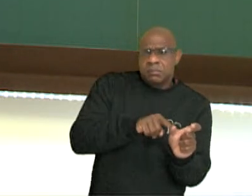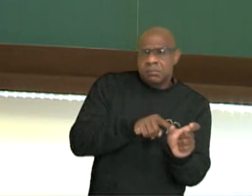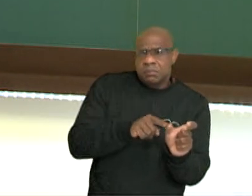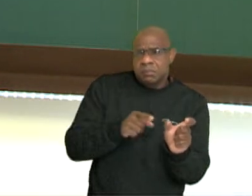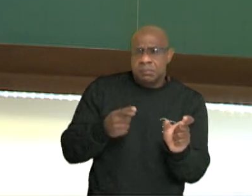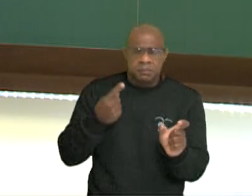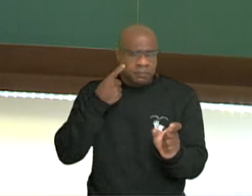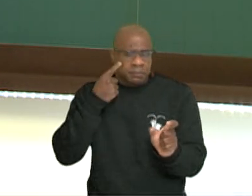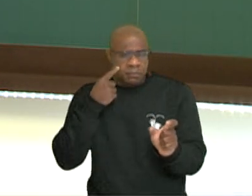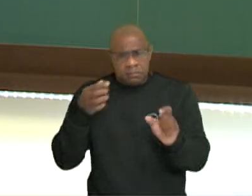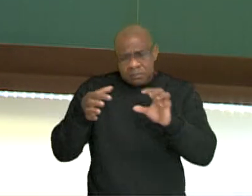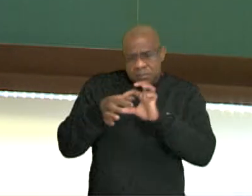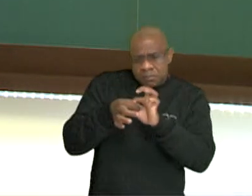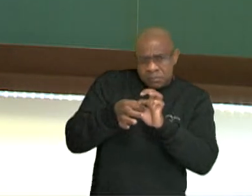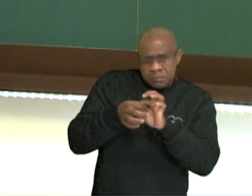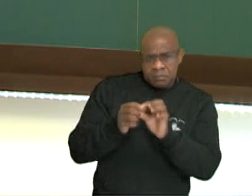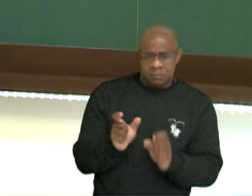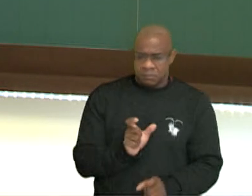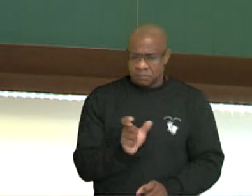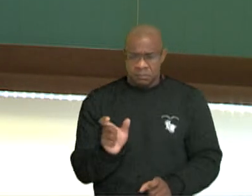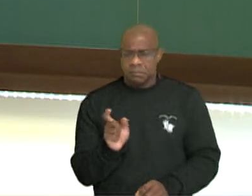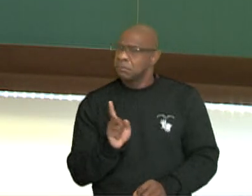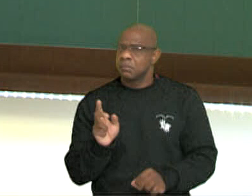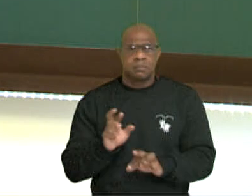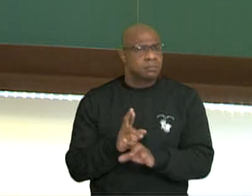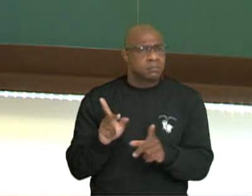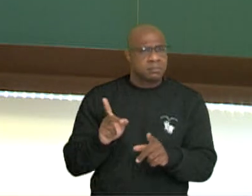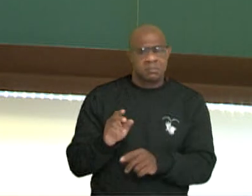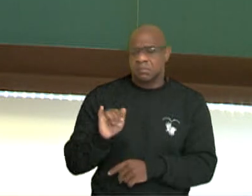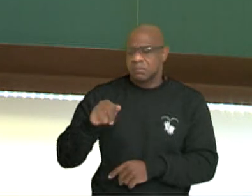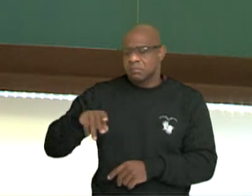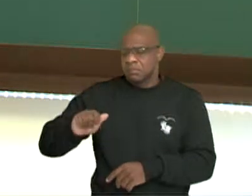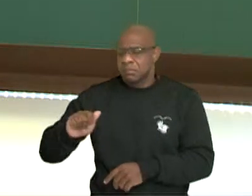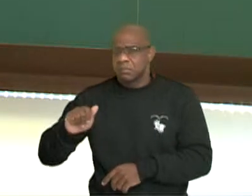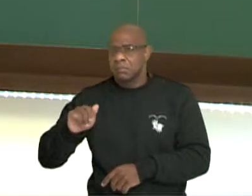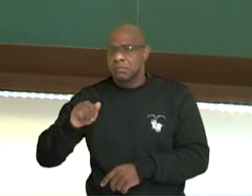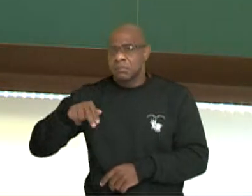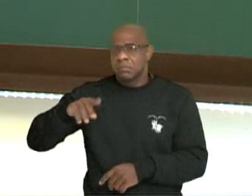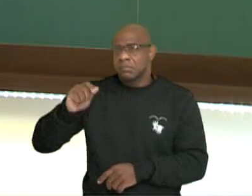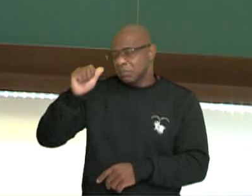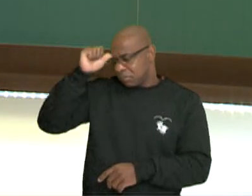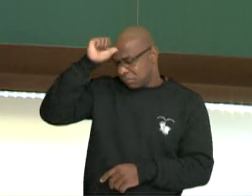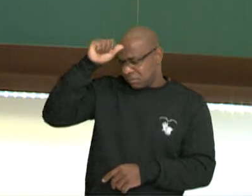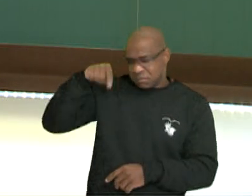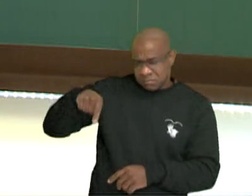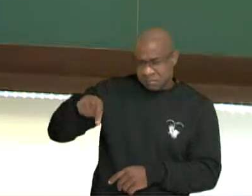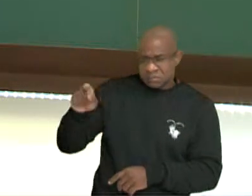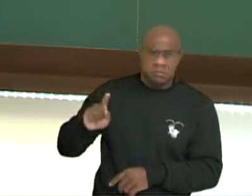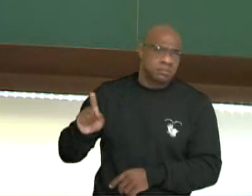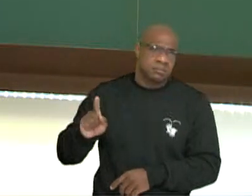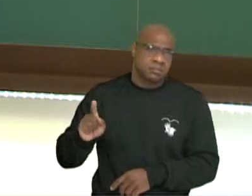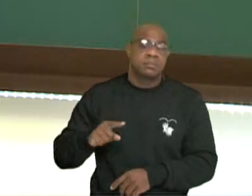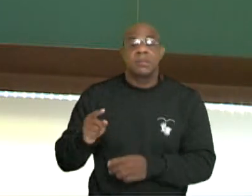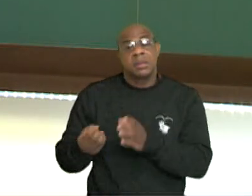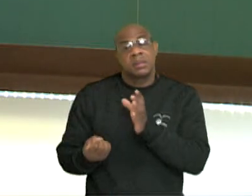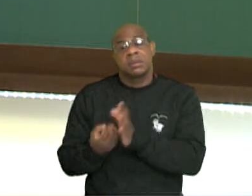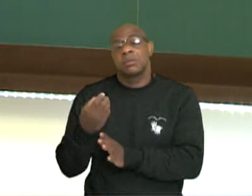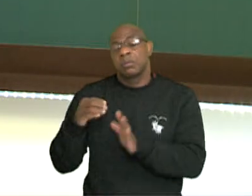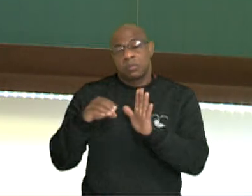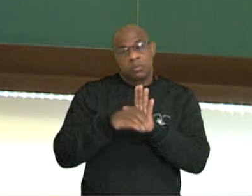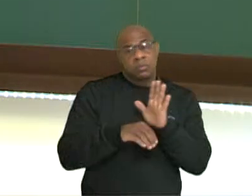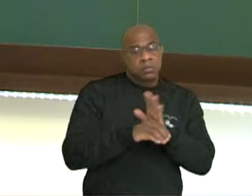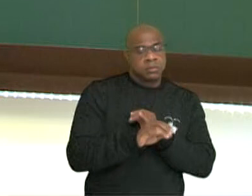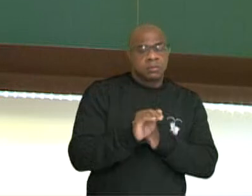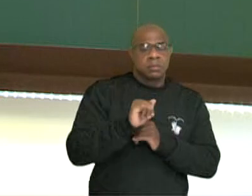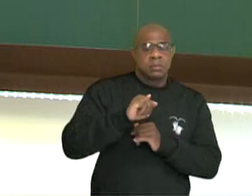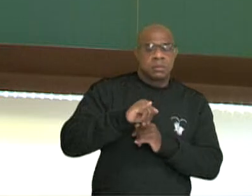Depois ele achou que era uma ilha. Por fim, ele falou, não, é a Índia. E nisso ele vai e me cria esse conceito de índios, ok? Então, o que